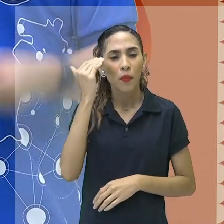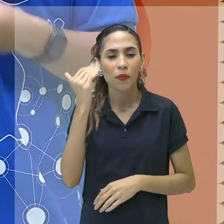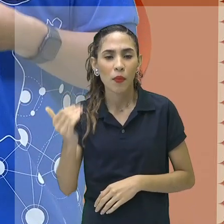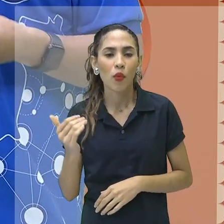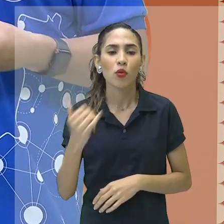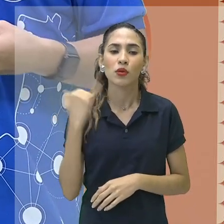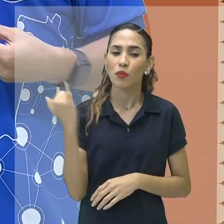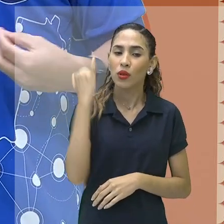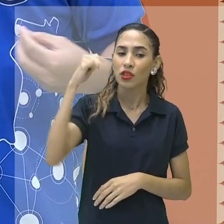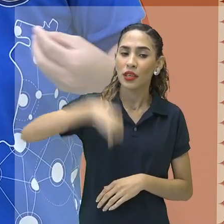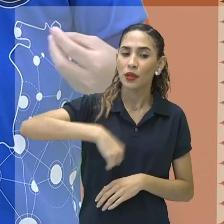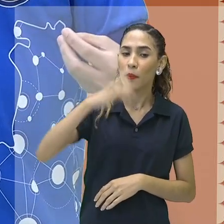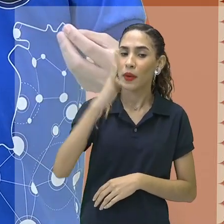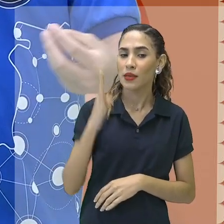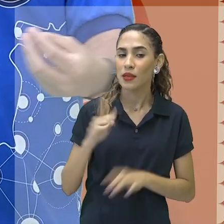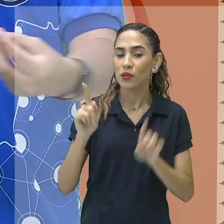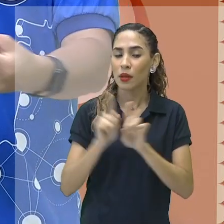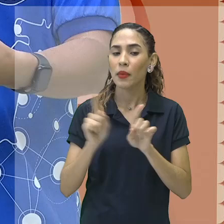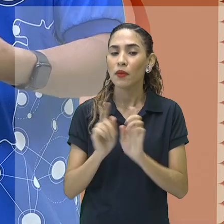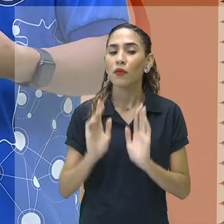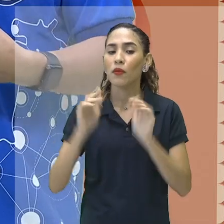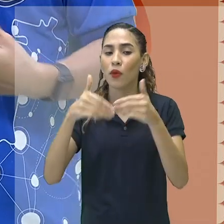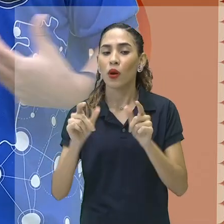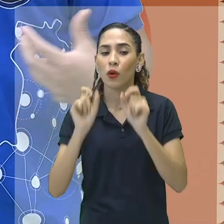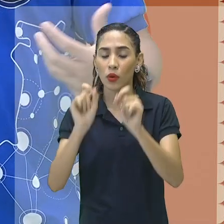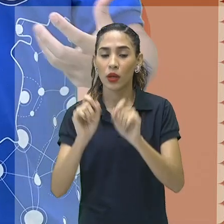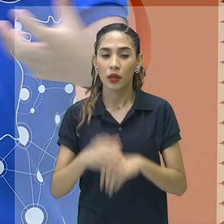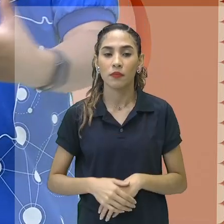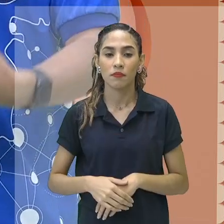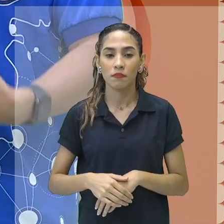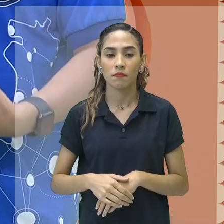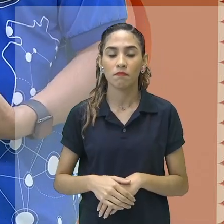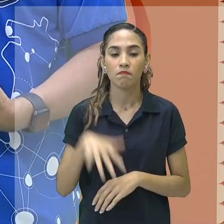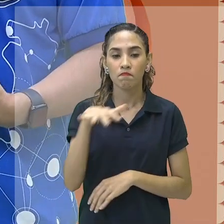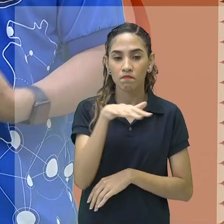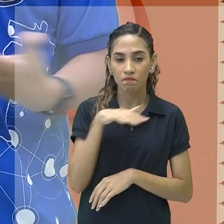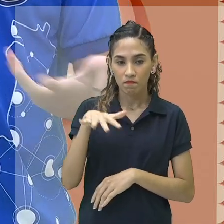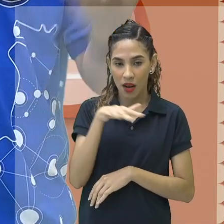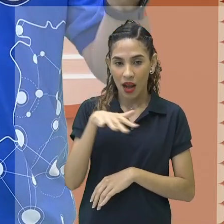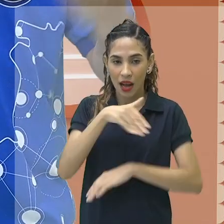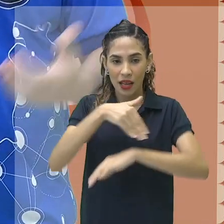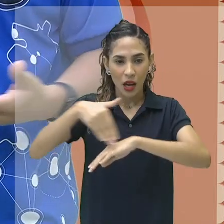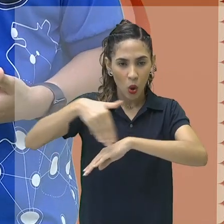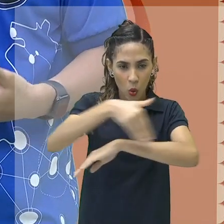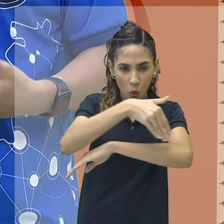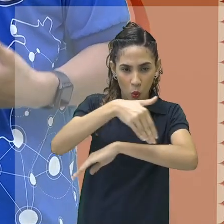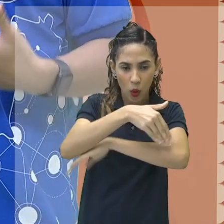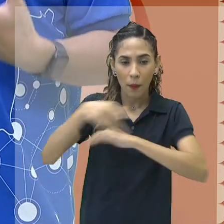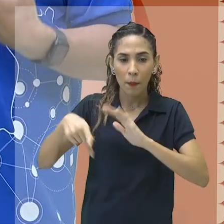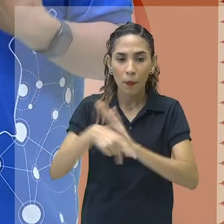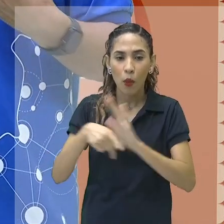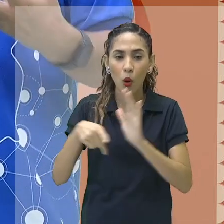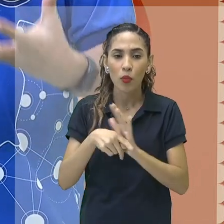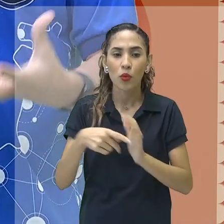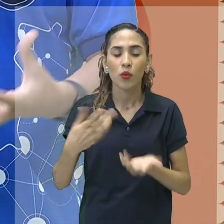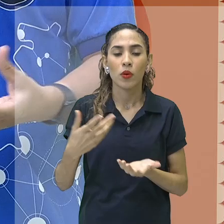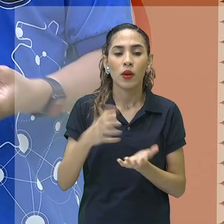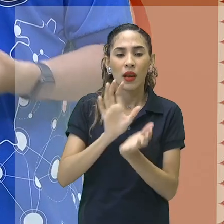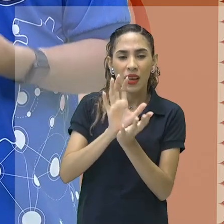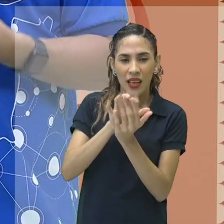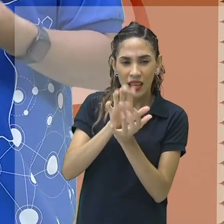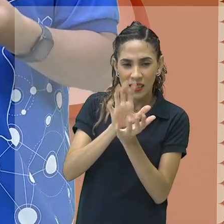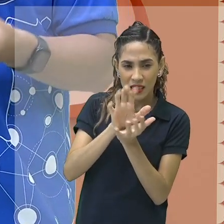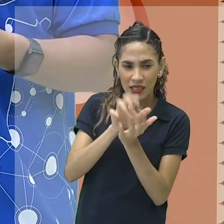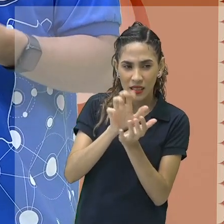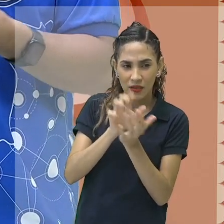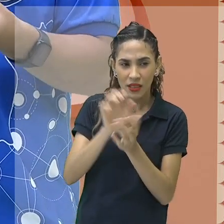Brasil. Trata, né, sobre uma vizinhança, uma área ali de algumas ruas da área do Recife, né, em Pernambuco, e traz ali uma